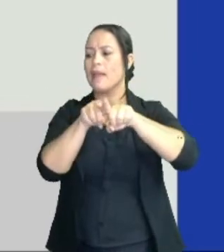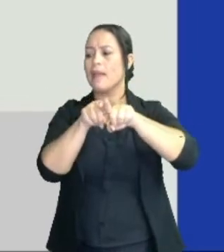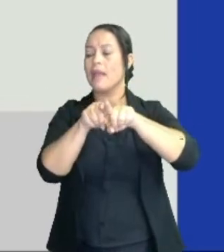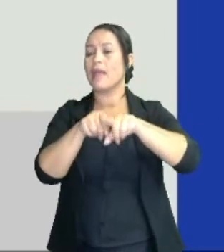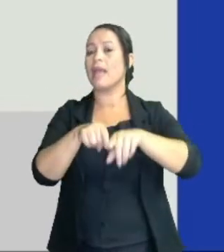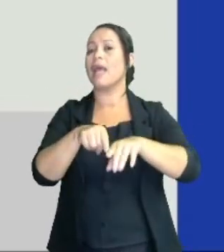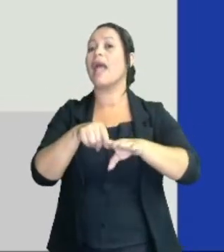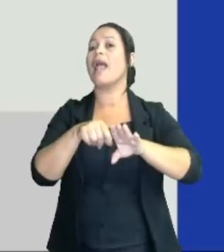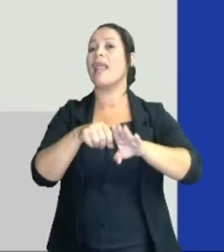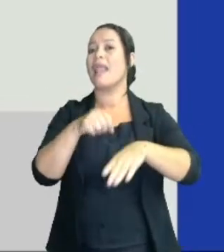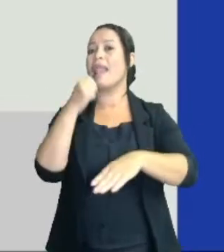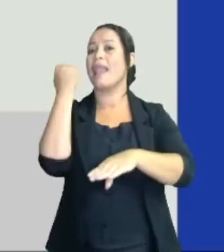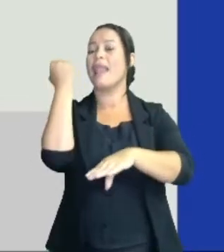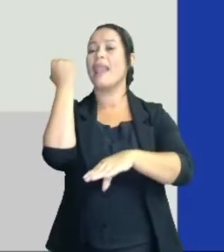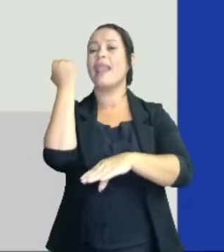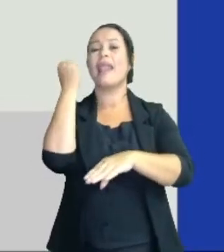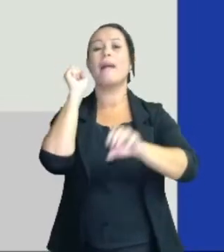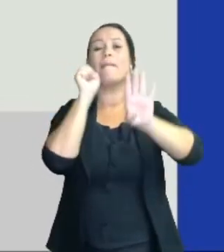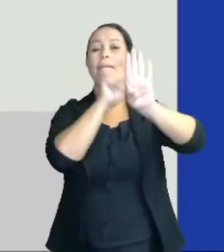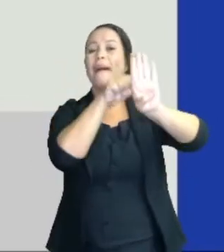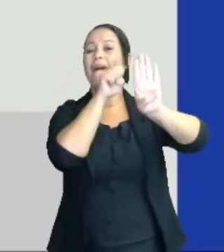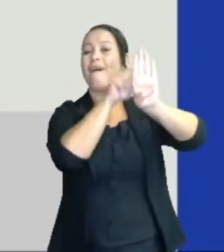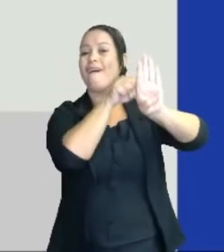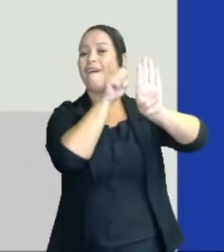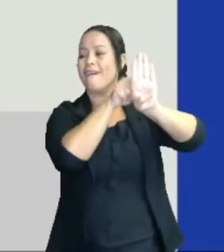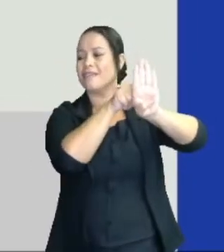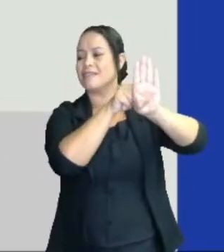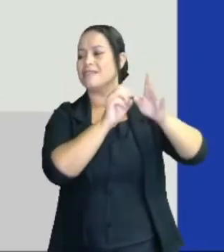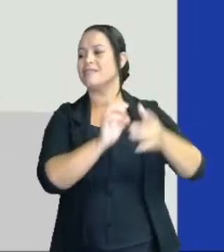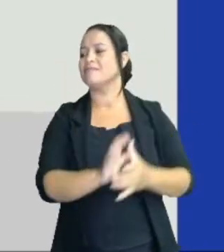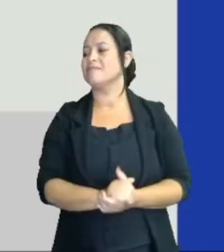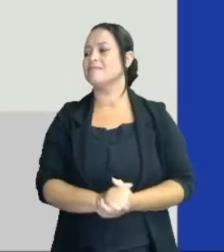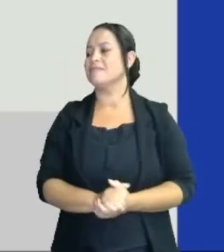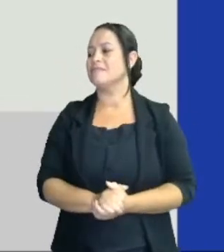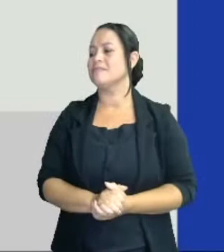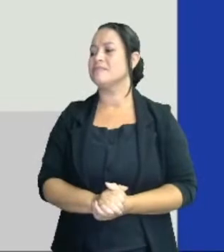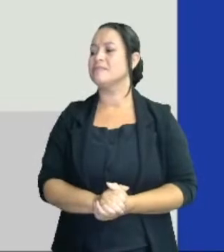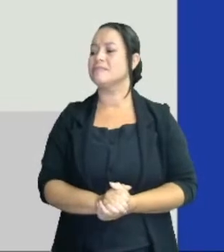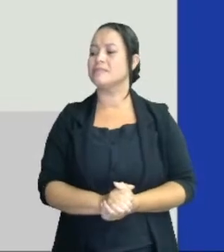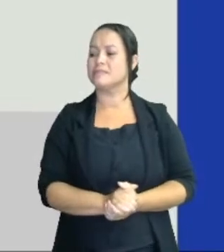na madeira, toque, toque, toque.